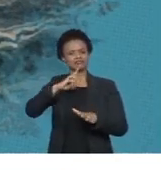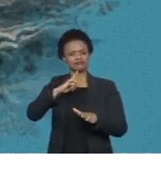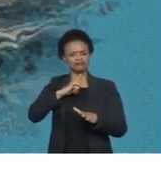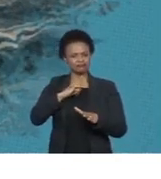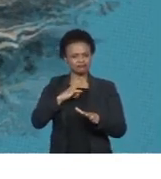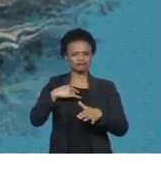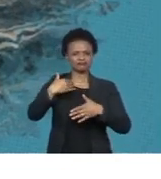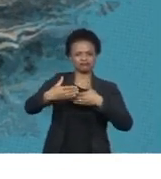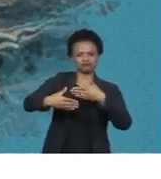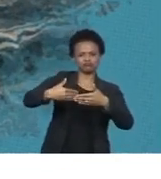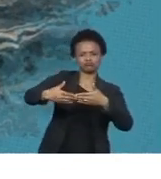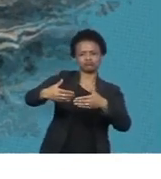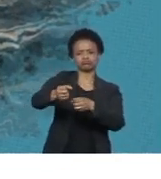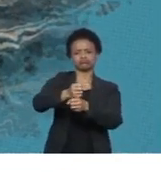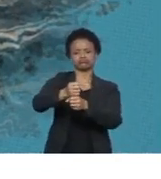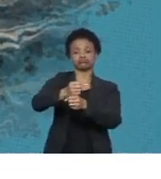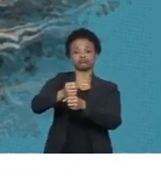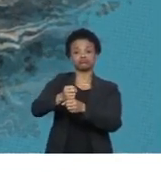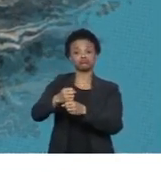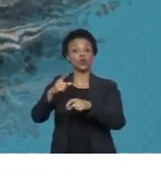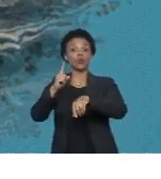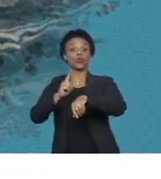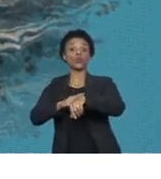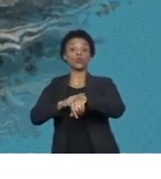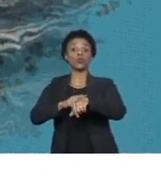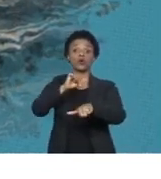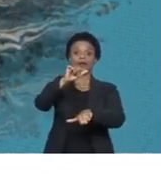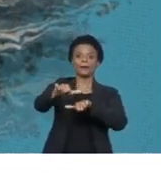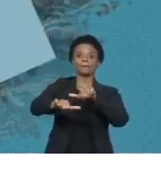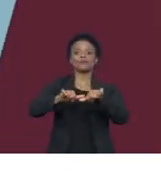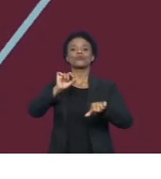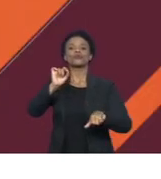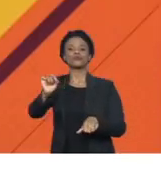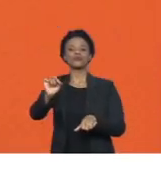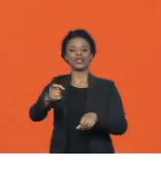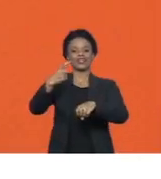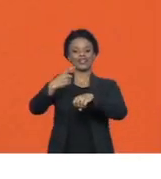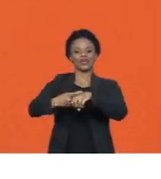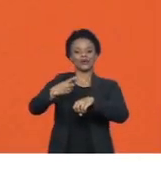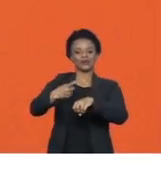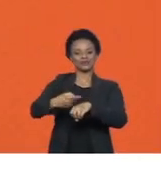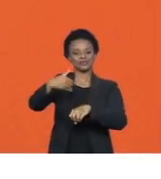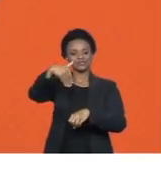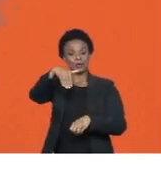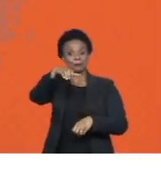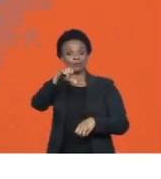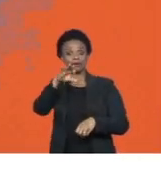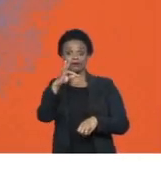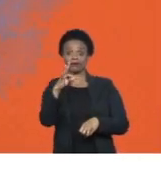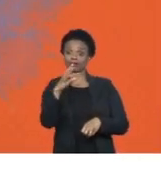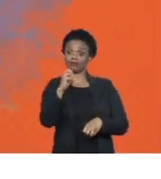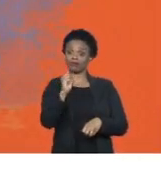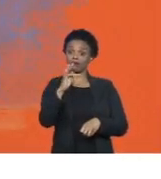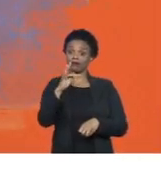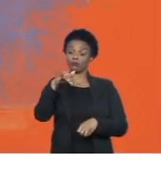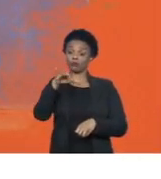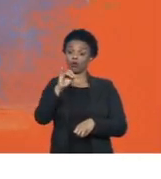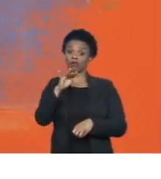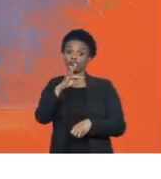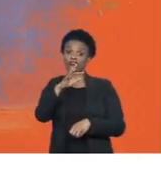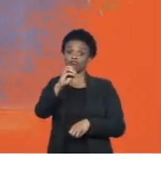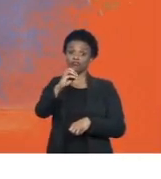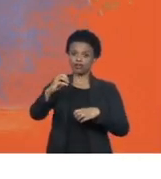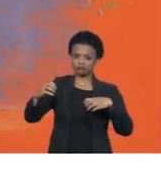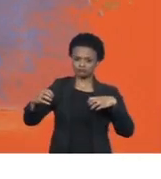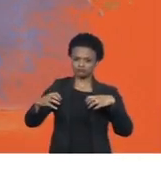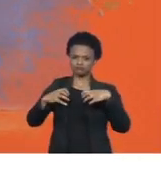estrutura e composição no estado sólido dá origem a uma rocha metamórfica. O metamorfismo é associado à colisão entre placas